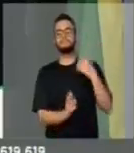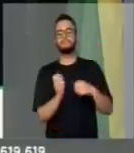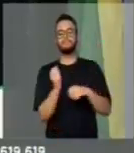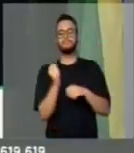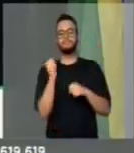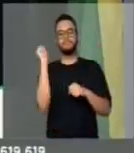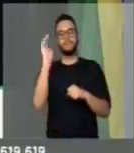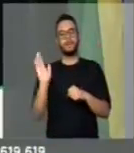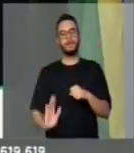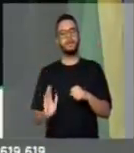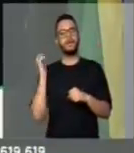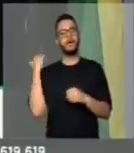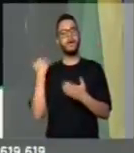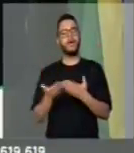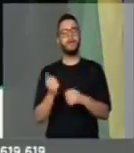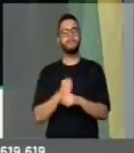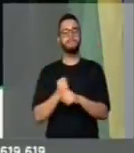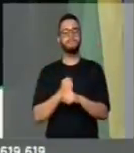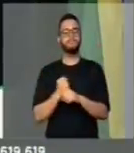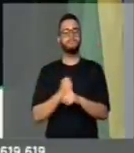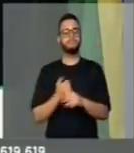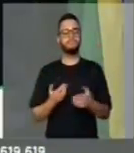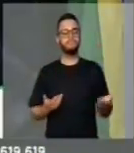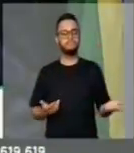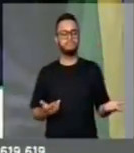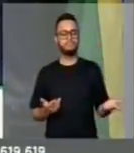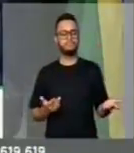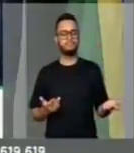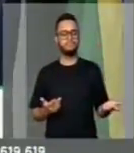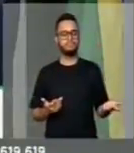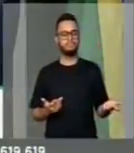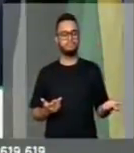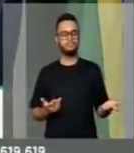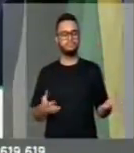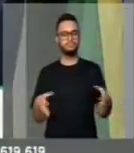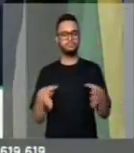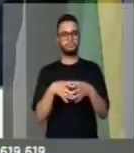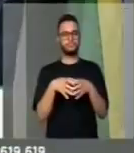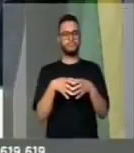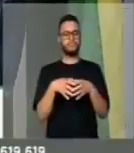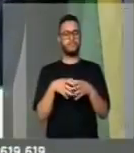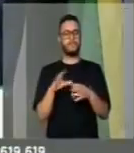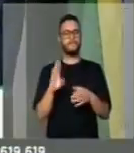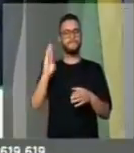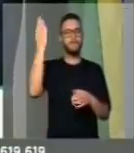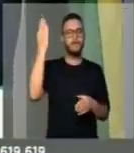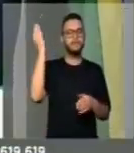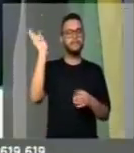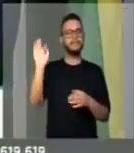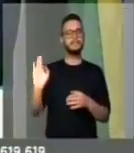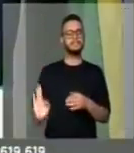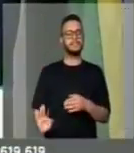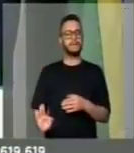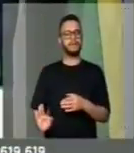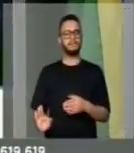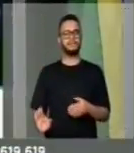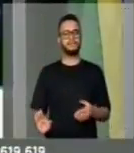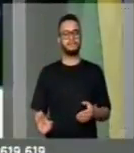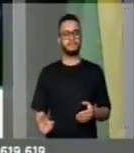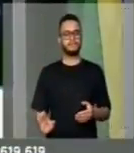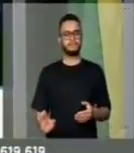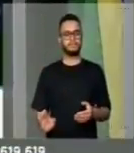anos. O desmonte da máquina, o clube da falsa felicidade que começou-se